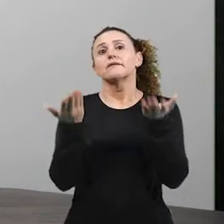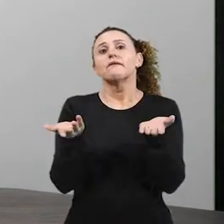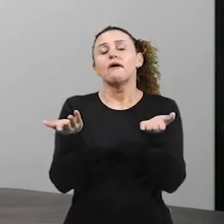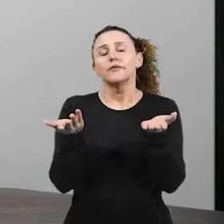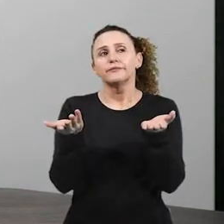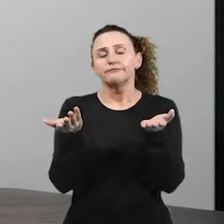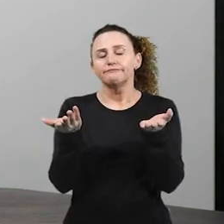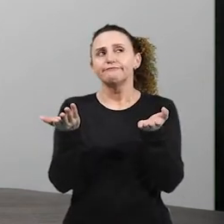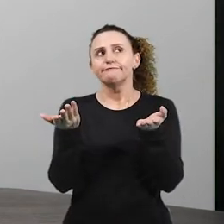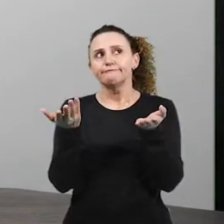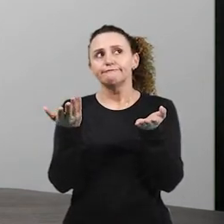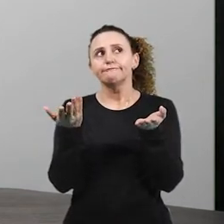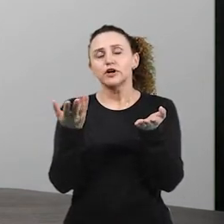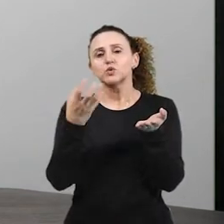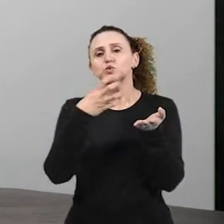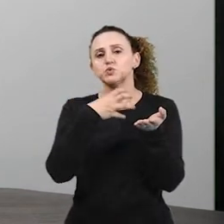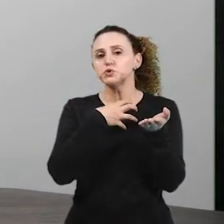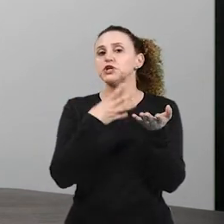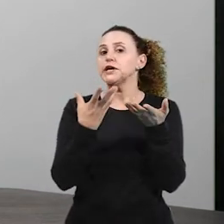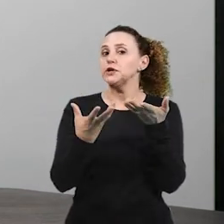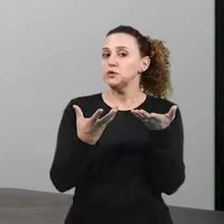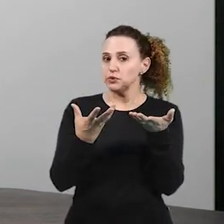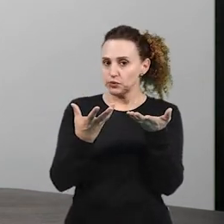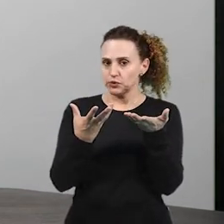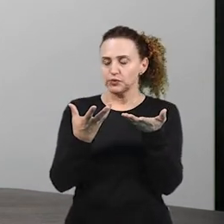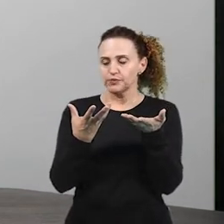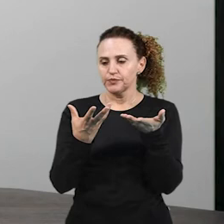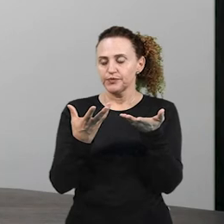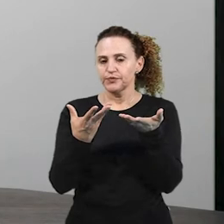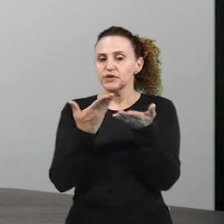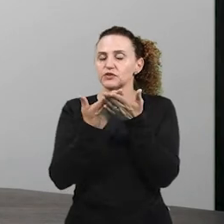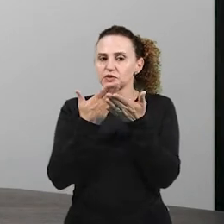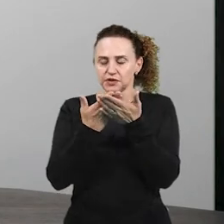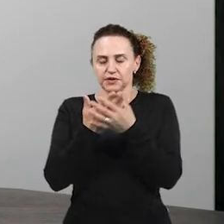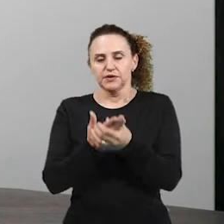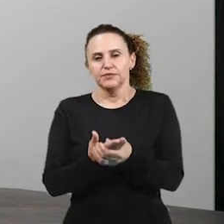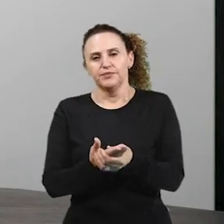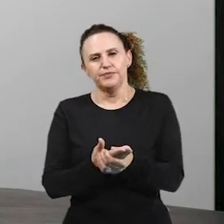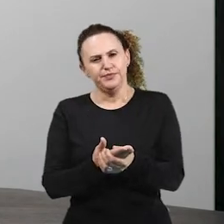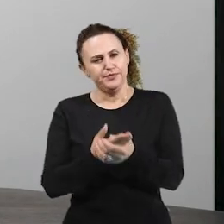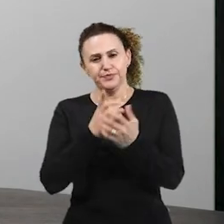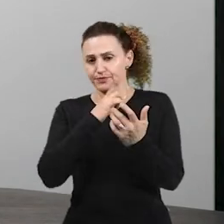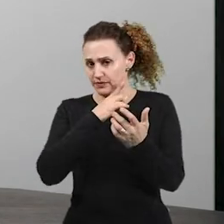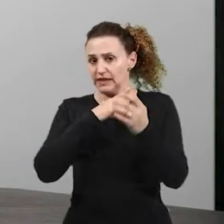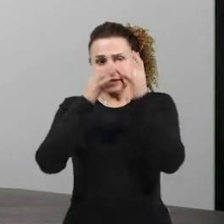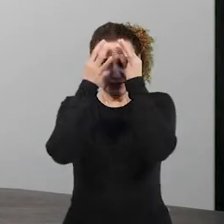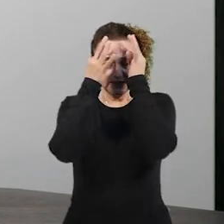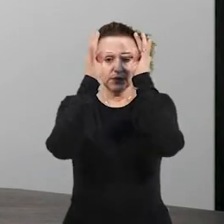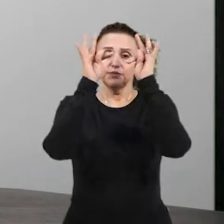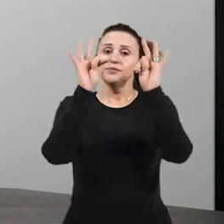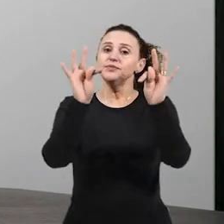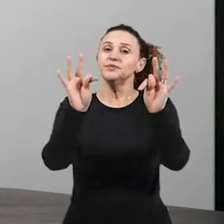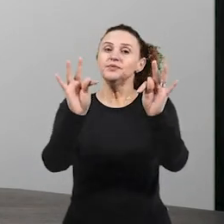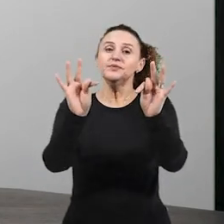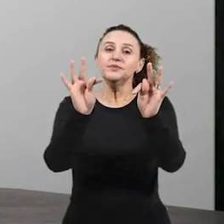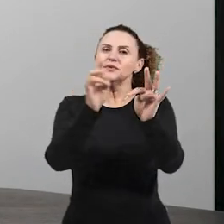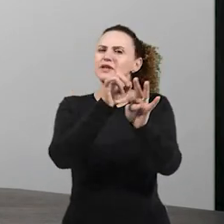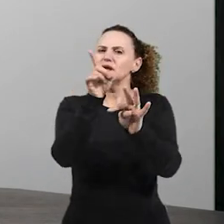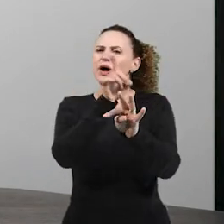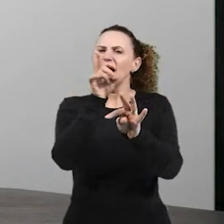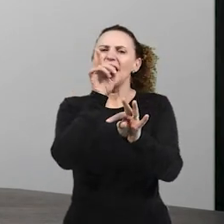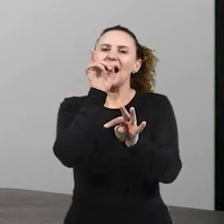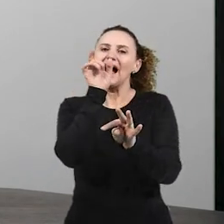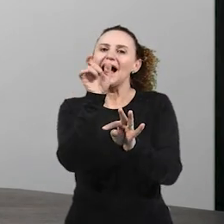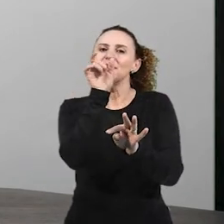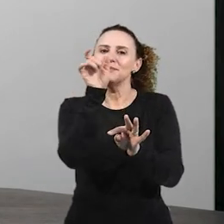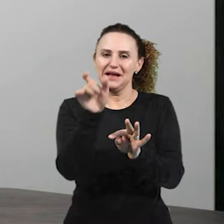Há muitos você tem teorias né que vão mostrar que não é a palavra em